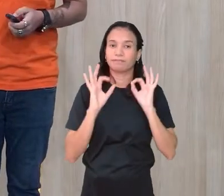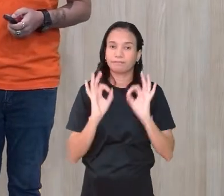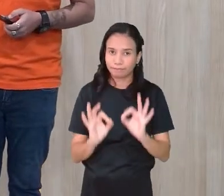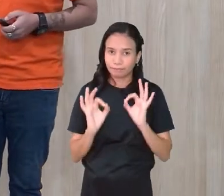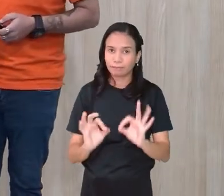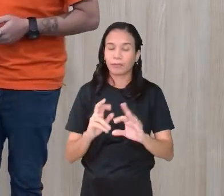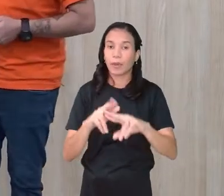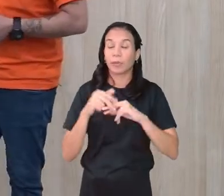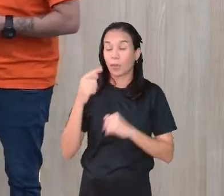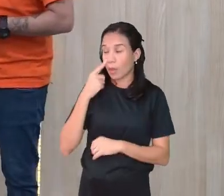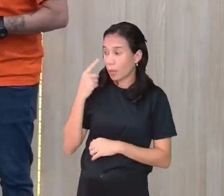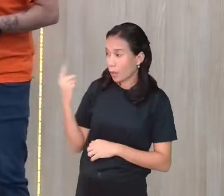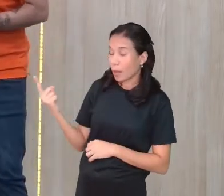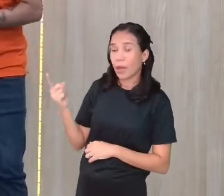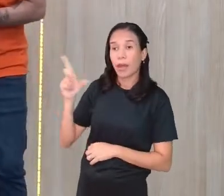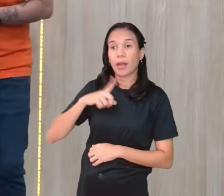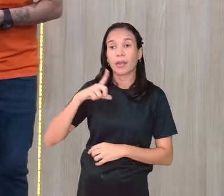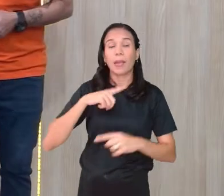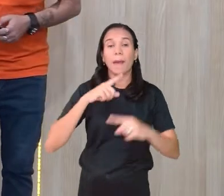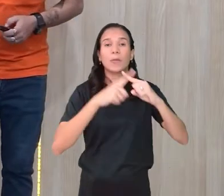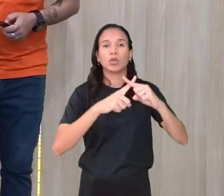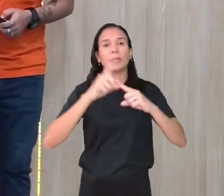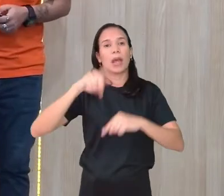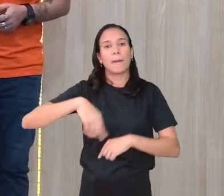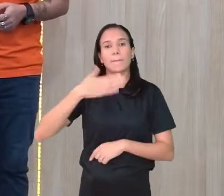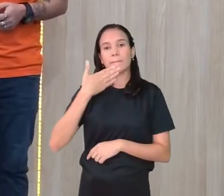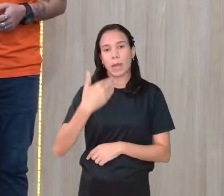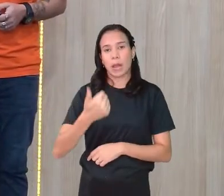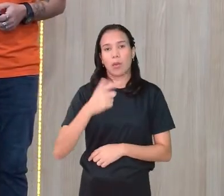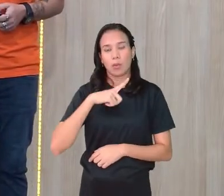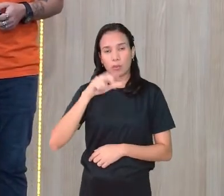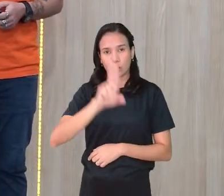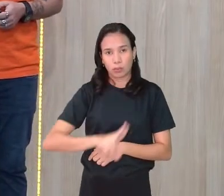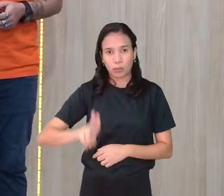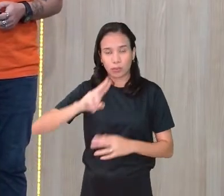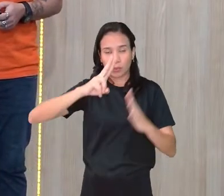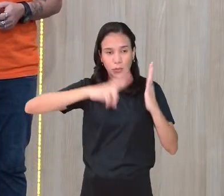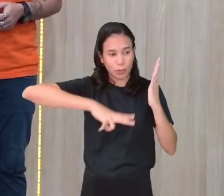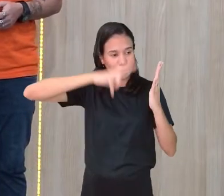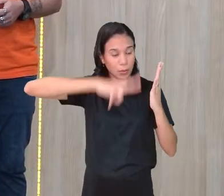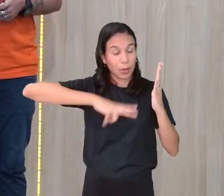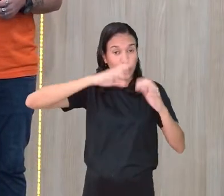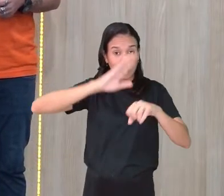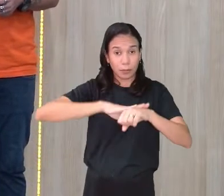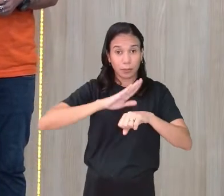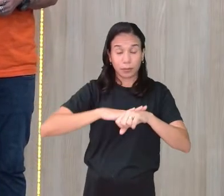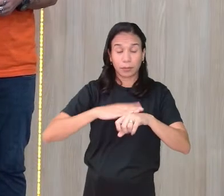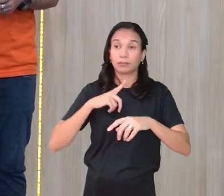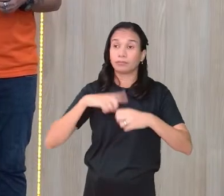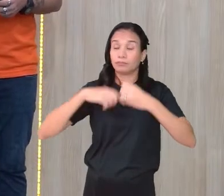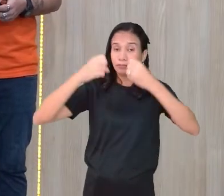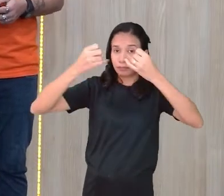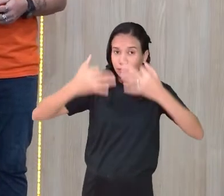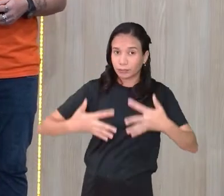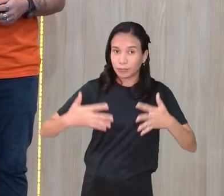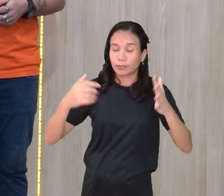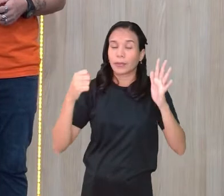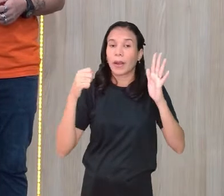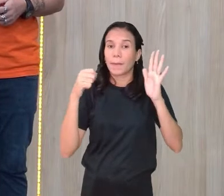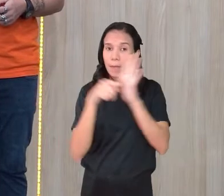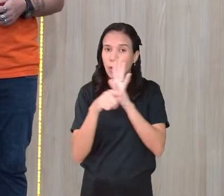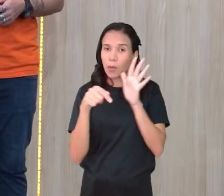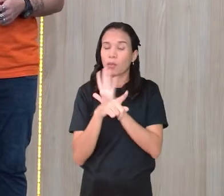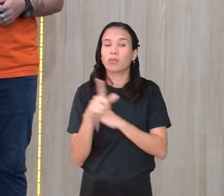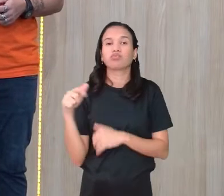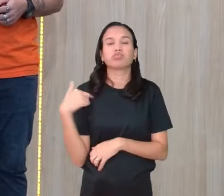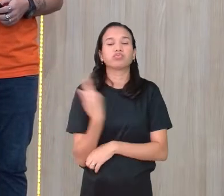por isso que nesse caso, a multiplicação seria mais adequada. Então, vamos ler a situação, vamos falar aqui a situação e a gente